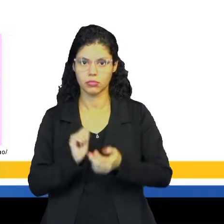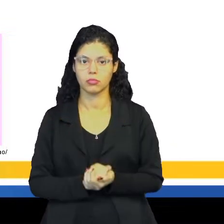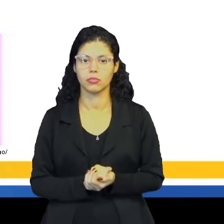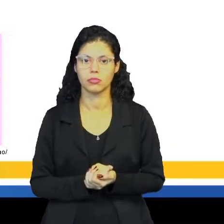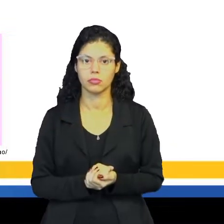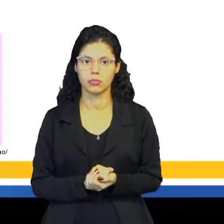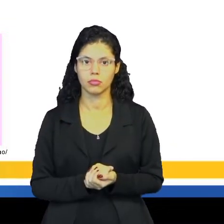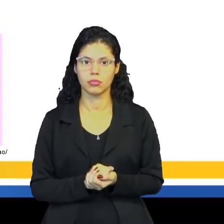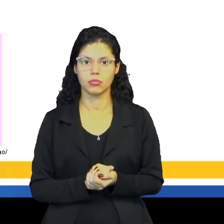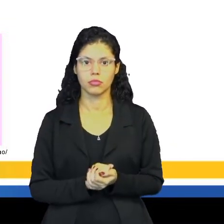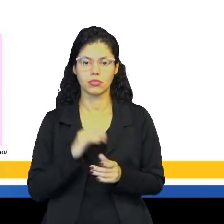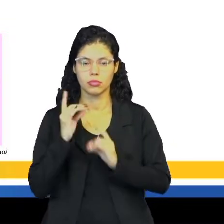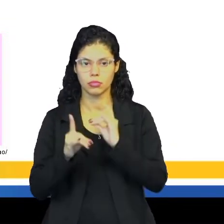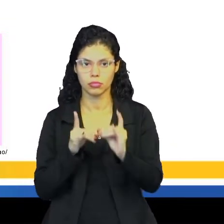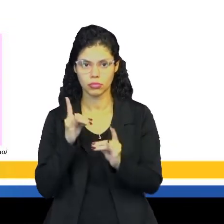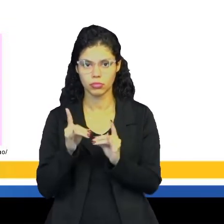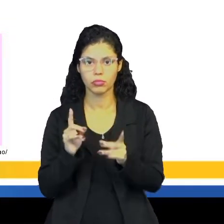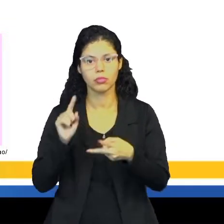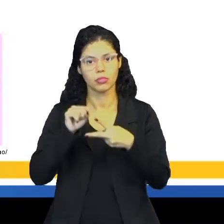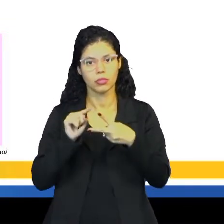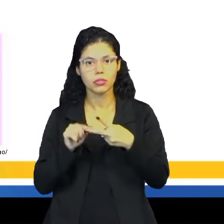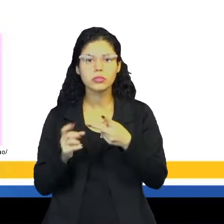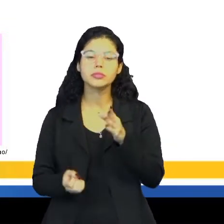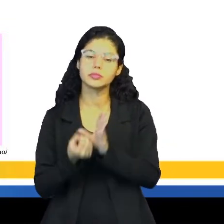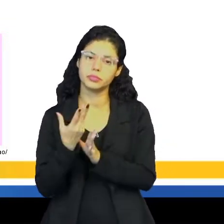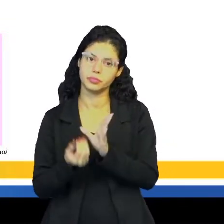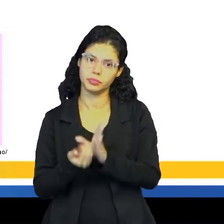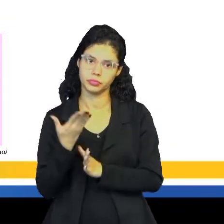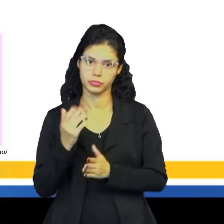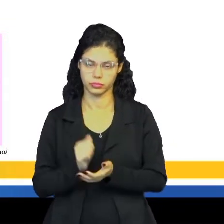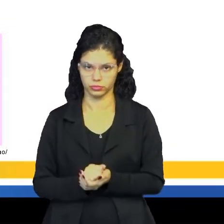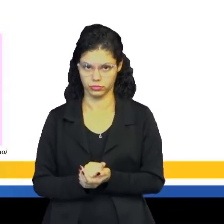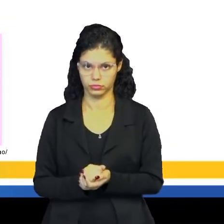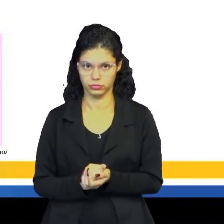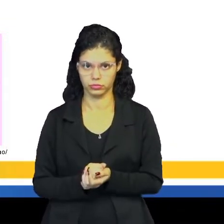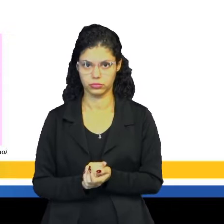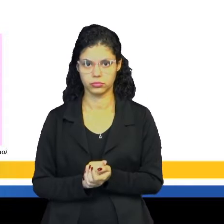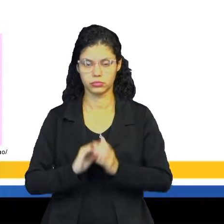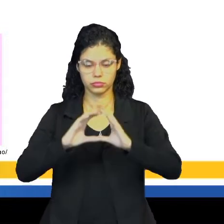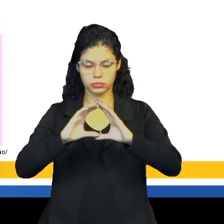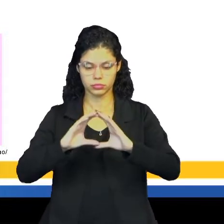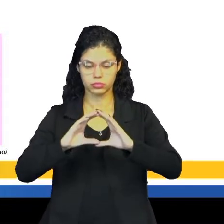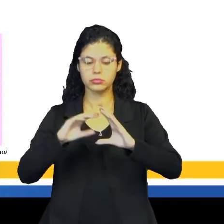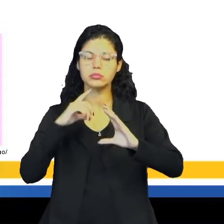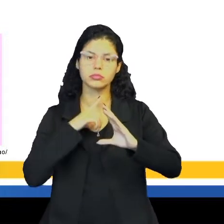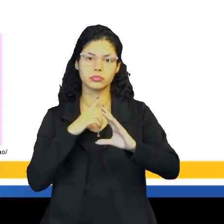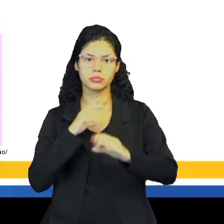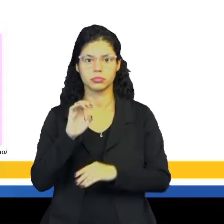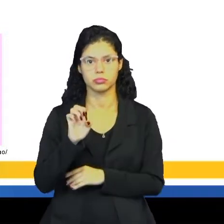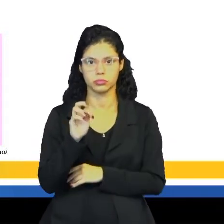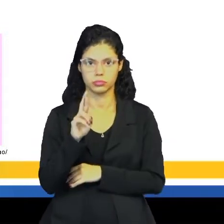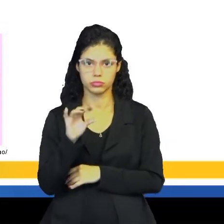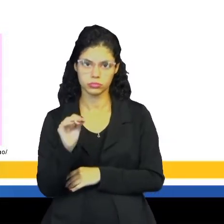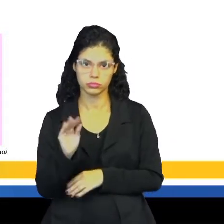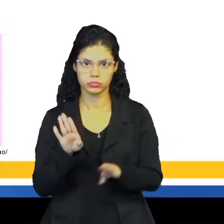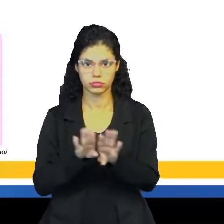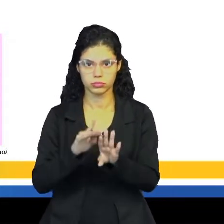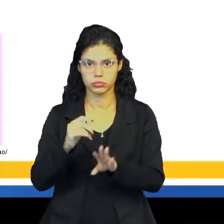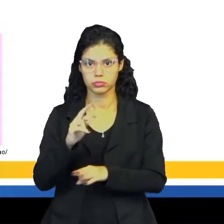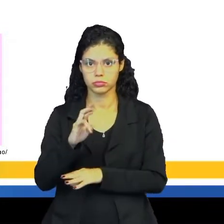o hormônio estimulante. Todos os 2 são produzidos pelos ovários. Nós temos aí o estrogênio e a